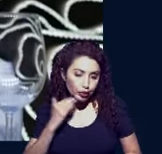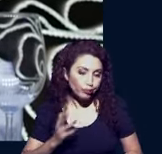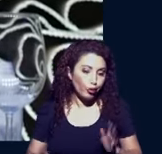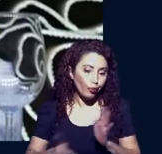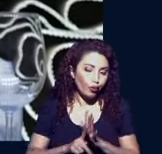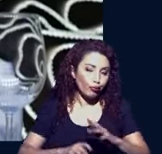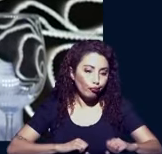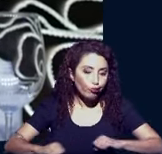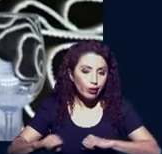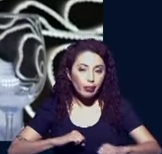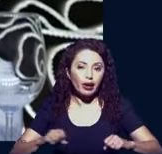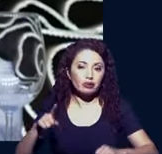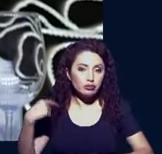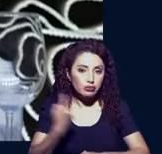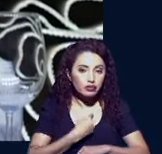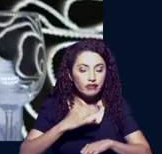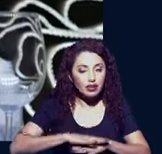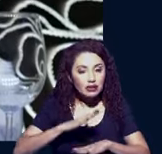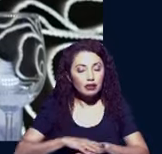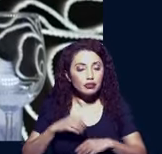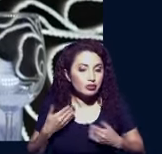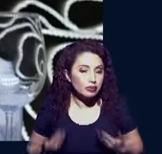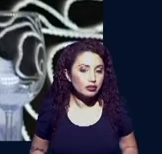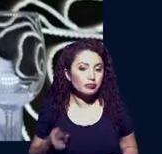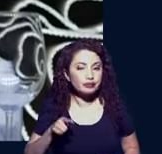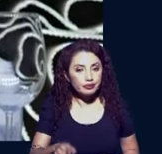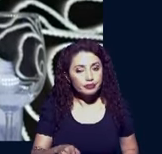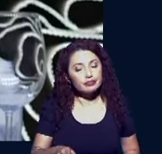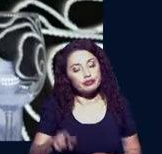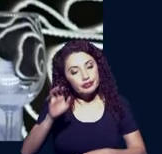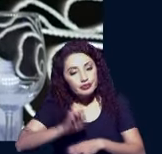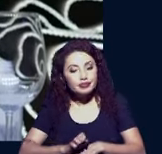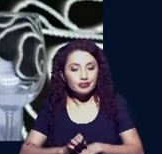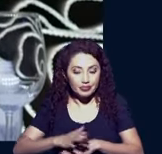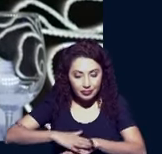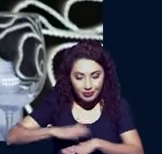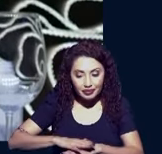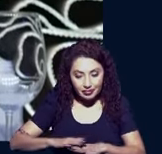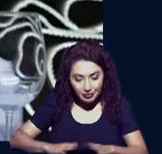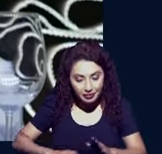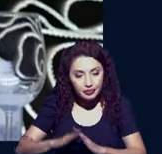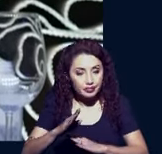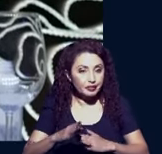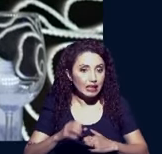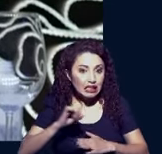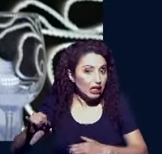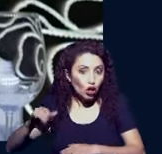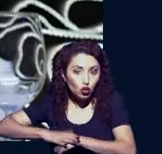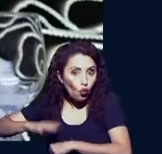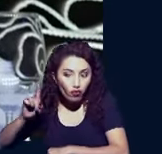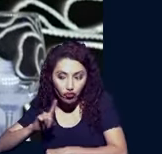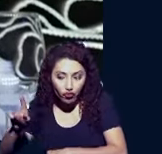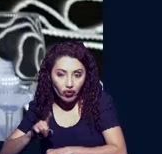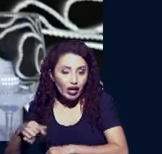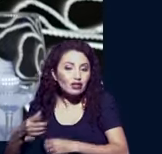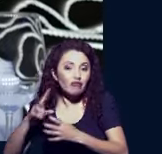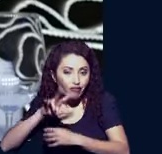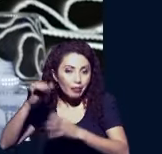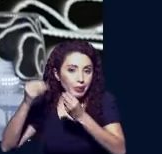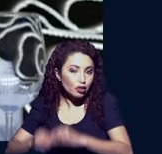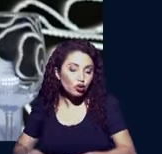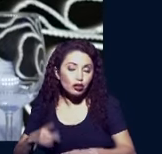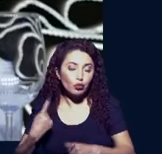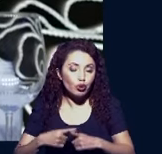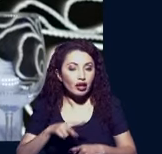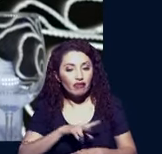estamos fazendo que Lou os estados a fazerem Esse aumento e quem não fez ficará prejudicado porque deixará de receber na